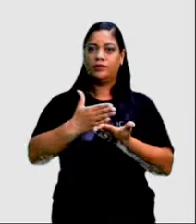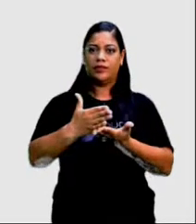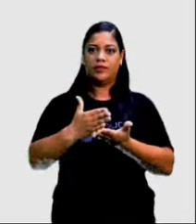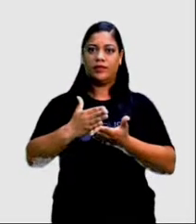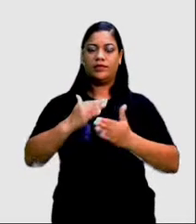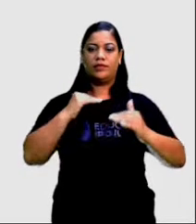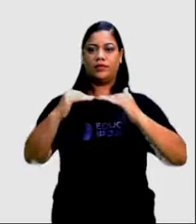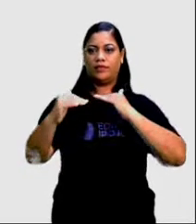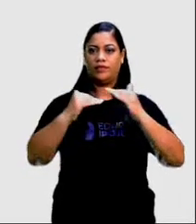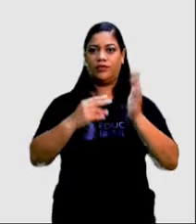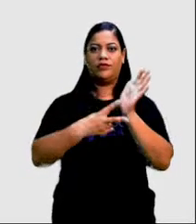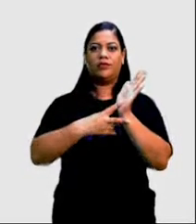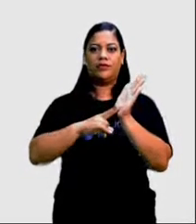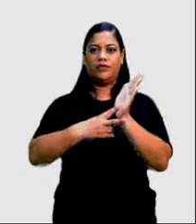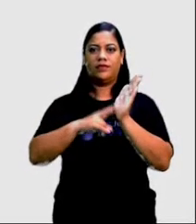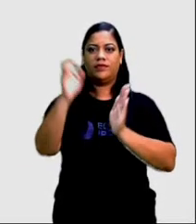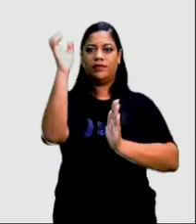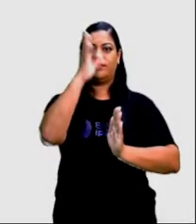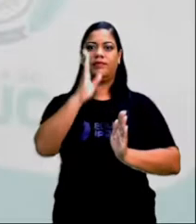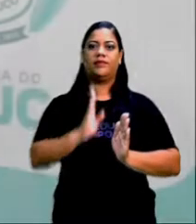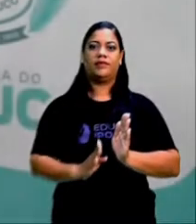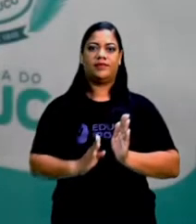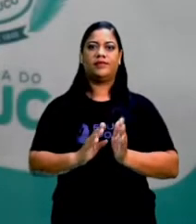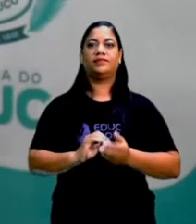movimento sindical no Brasil. Assim,